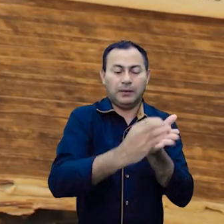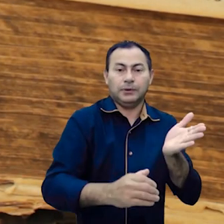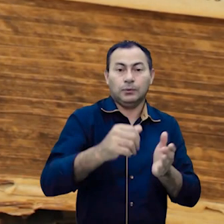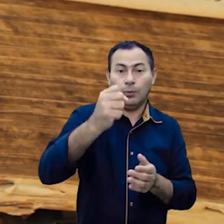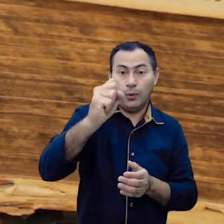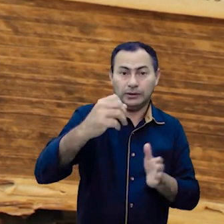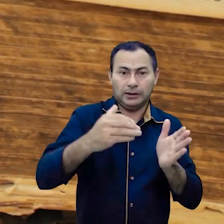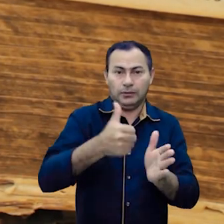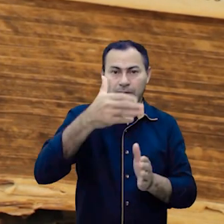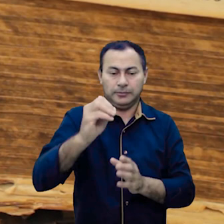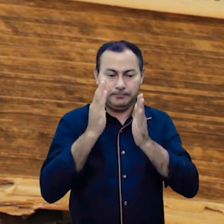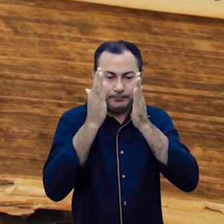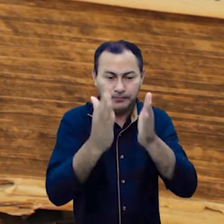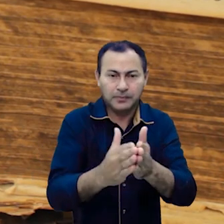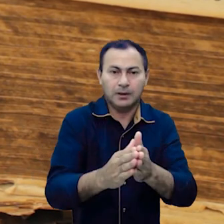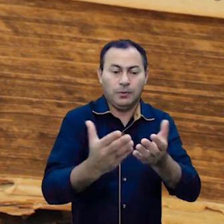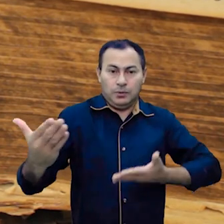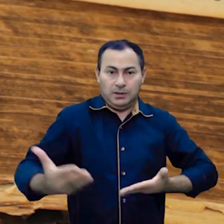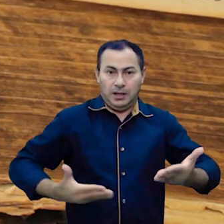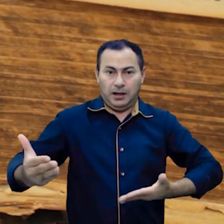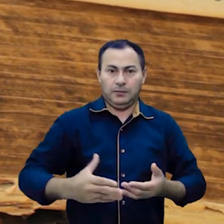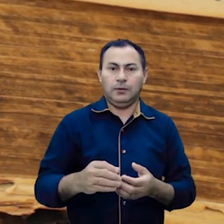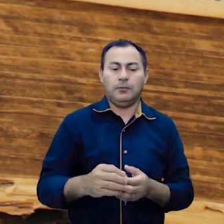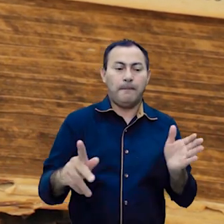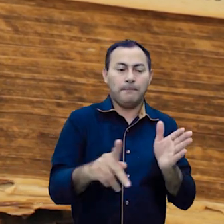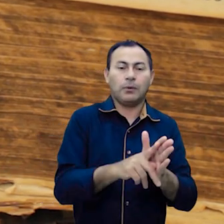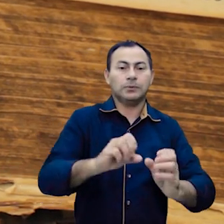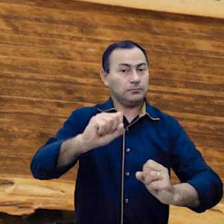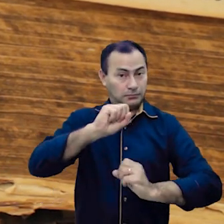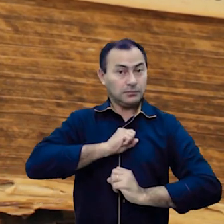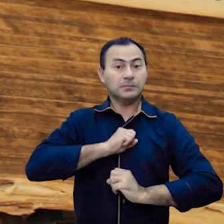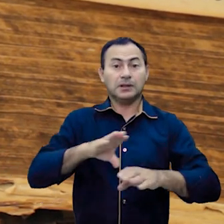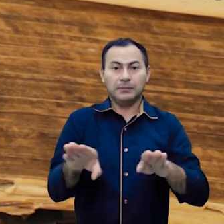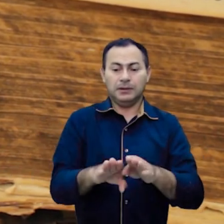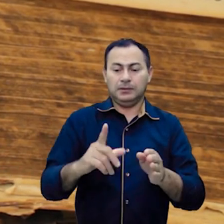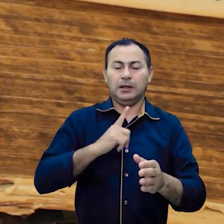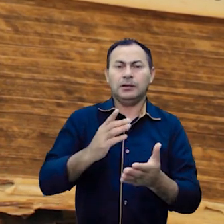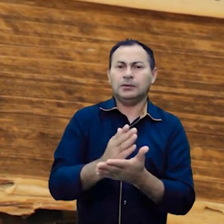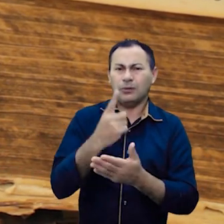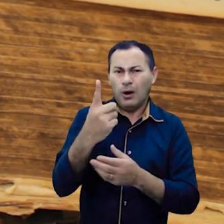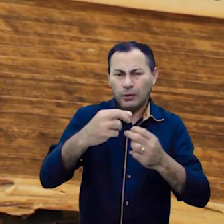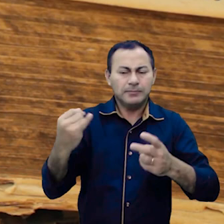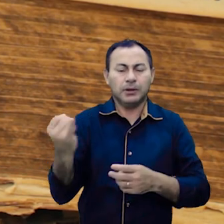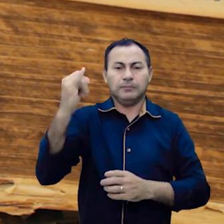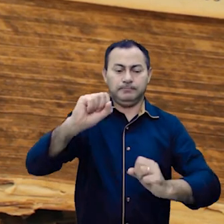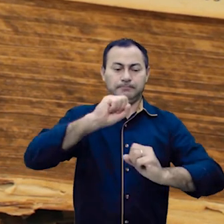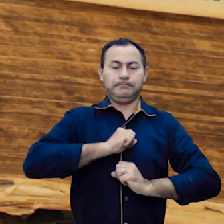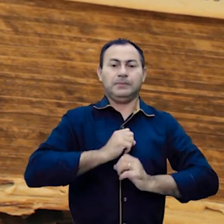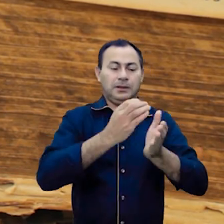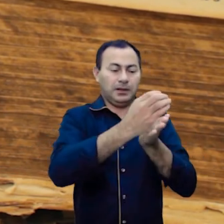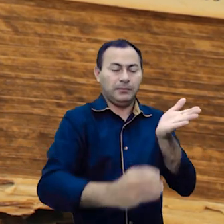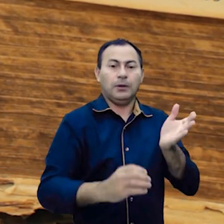Capítulos 8 ao 10 temos o foco voltado para os servos Ou sobre os próprios sacerdotes existe algo muito importante para